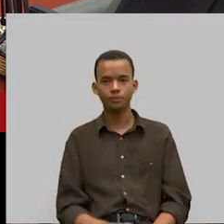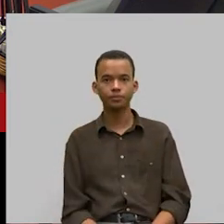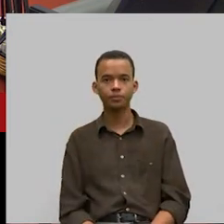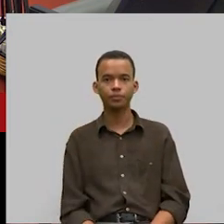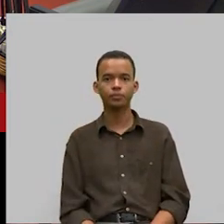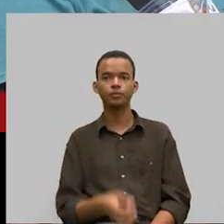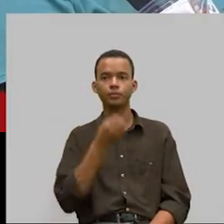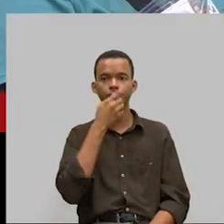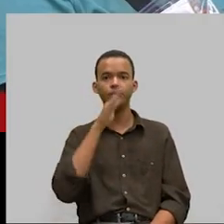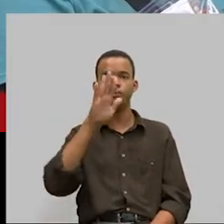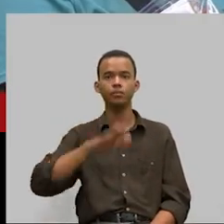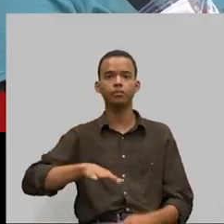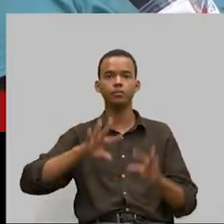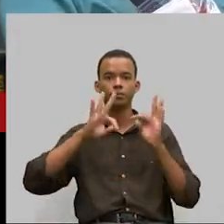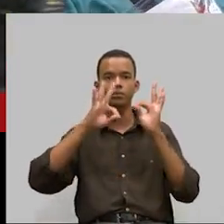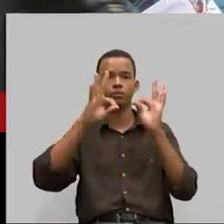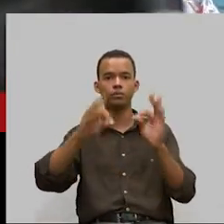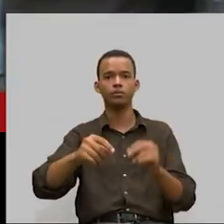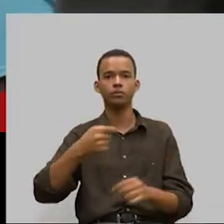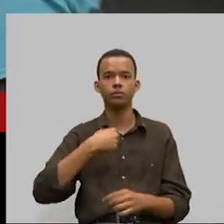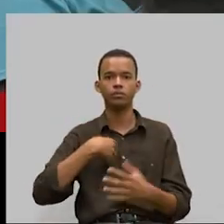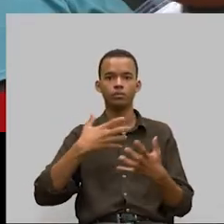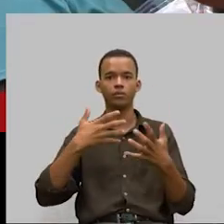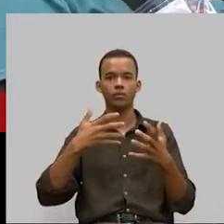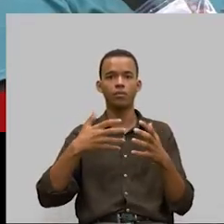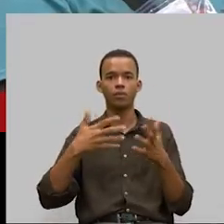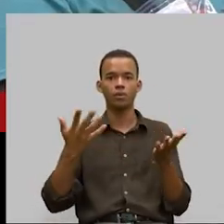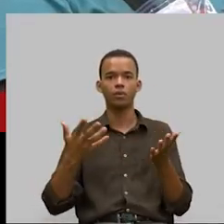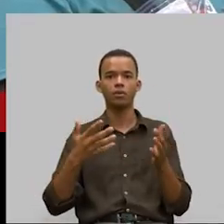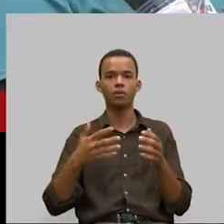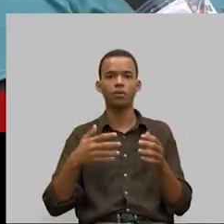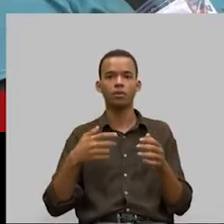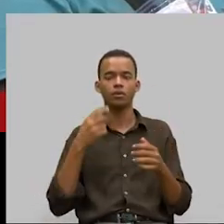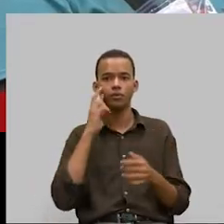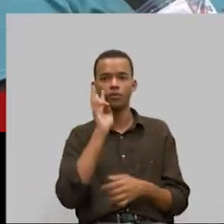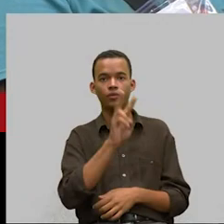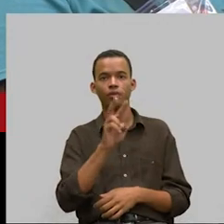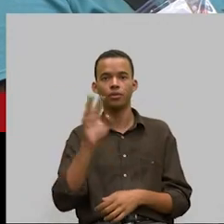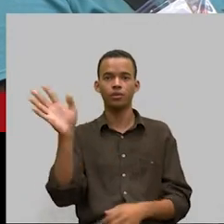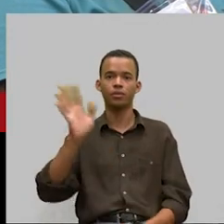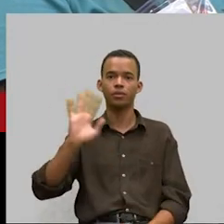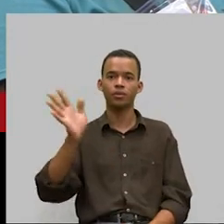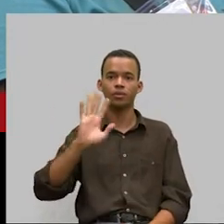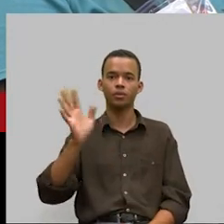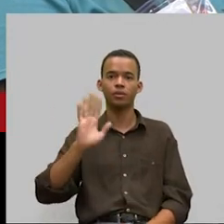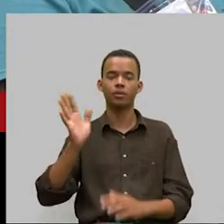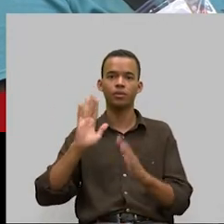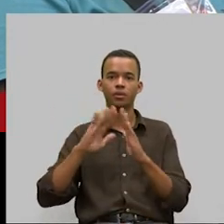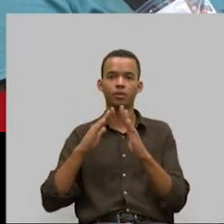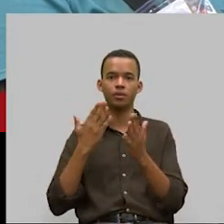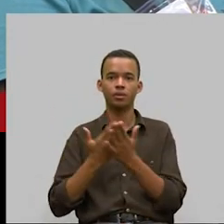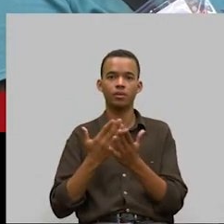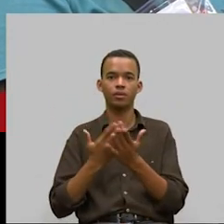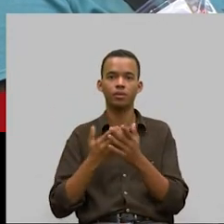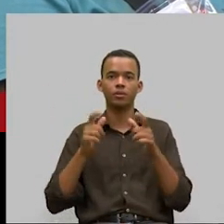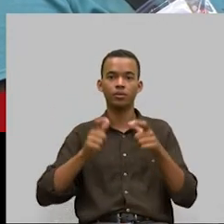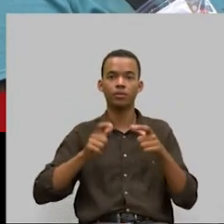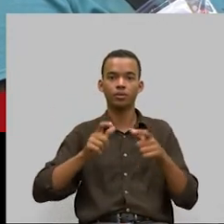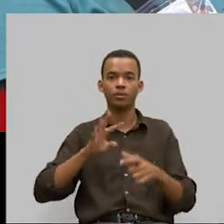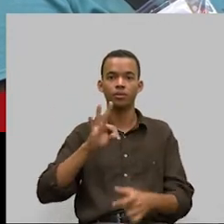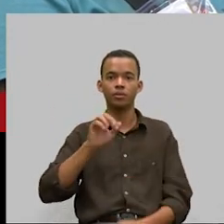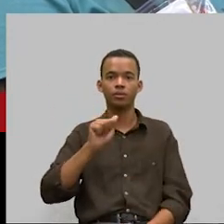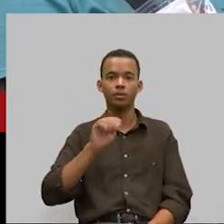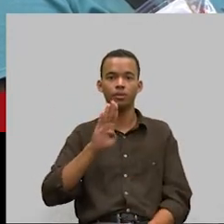todos e todas eu queria est de frente ali eu vou ficar de lado para eu ver meu povo Oi povo da escola familha agrícola Tabocal